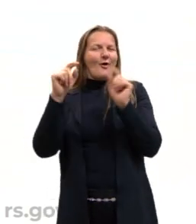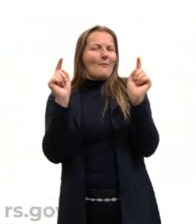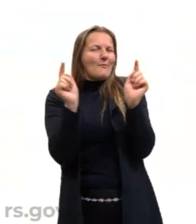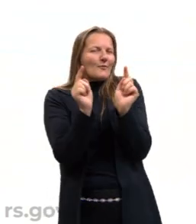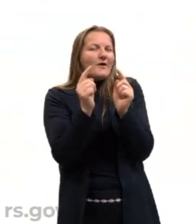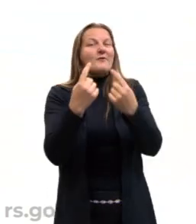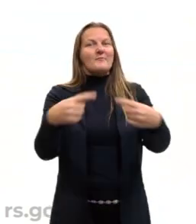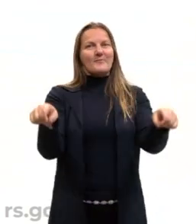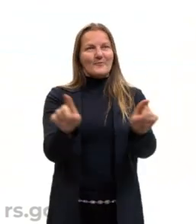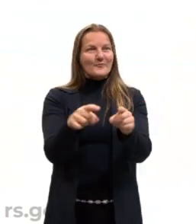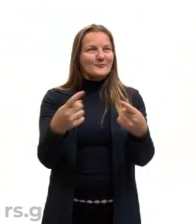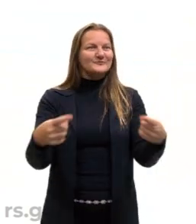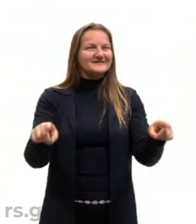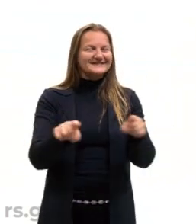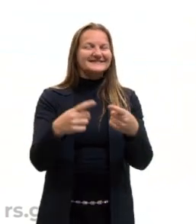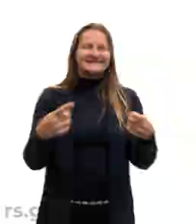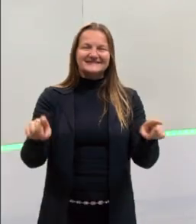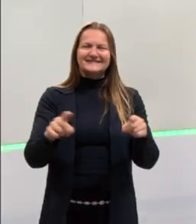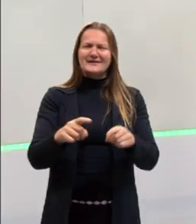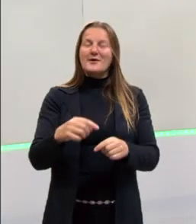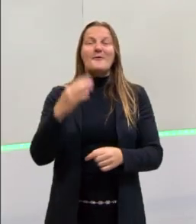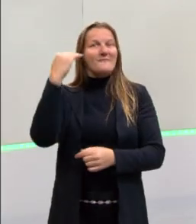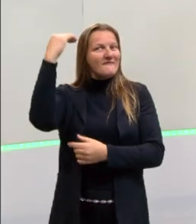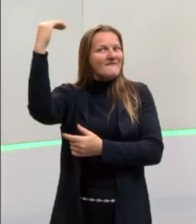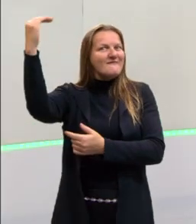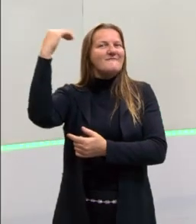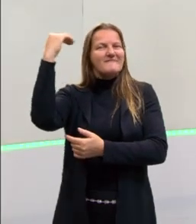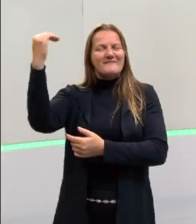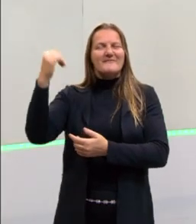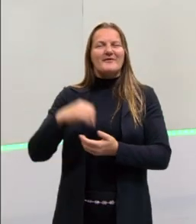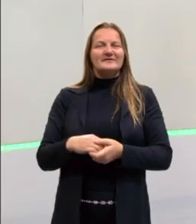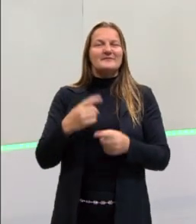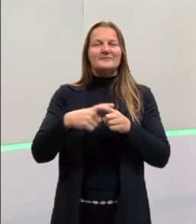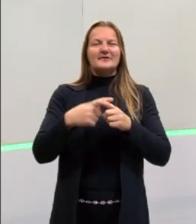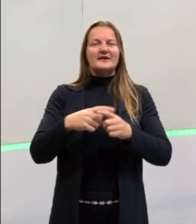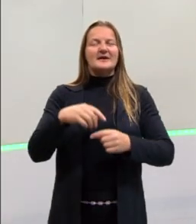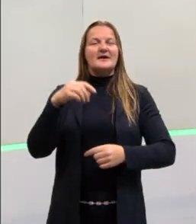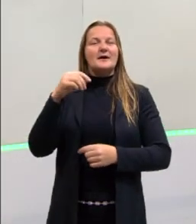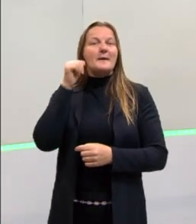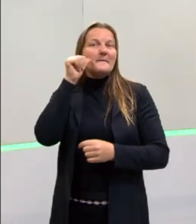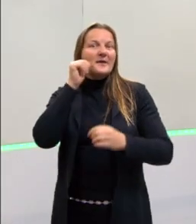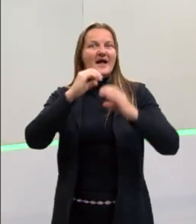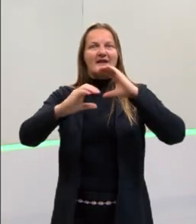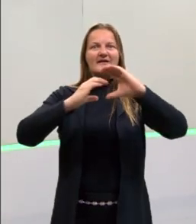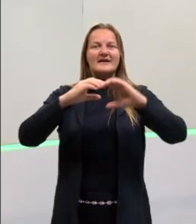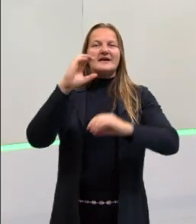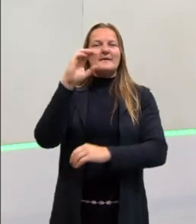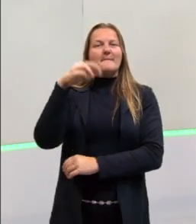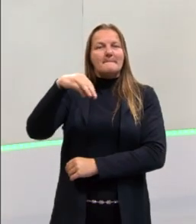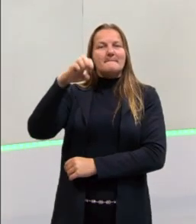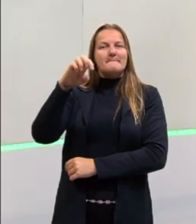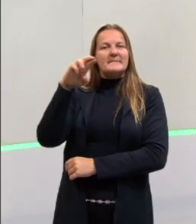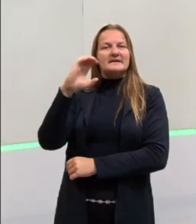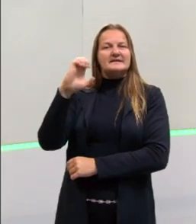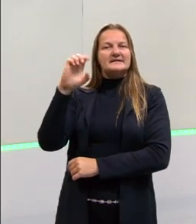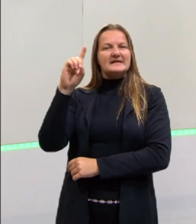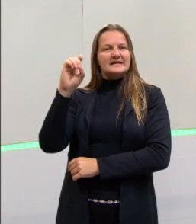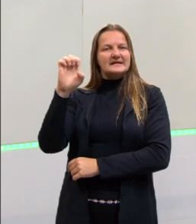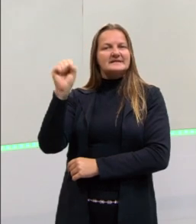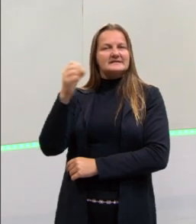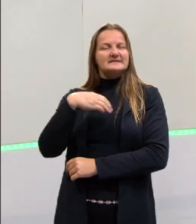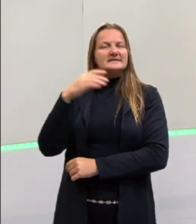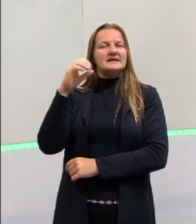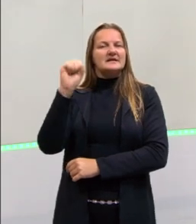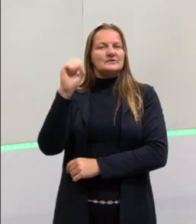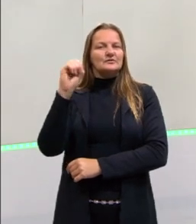de uma canção que se tornou muito conhecida ao ser interpretada pela cantora Mercedes Sosa uma tam